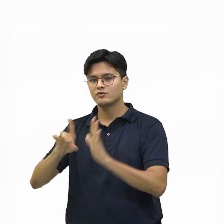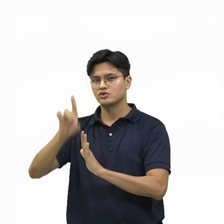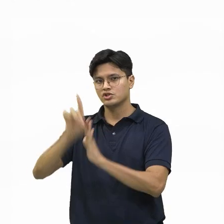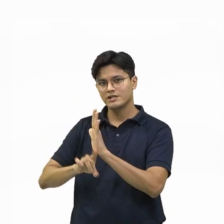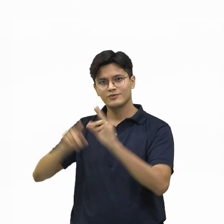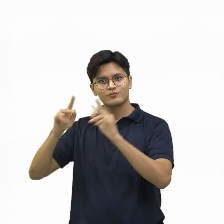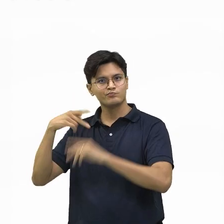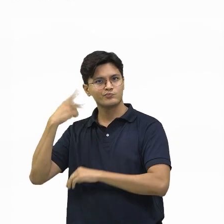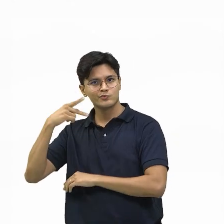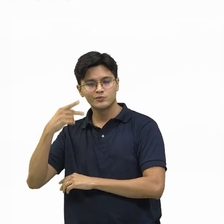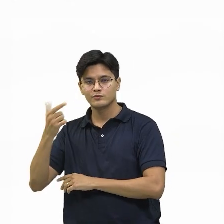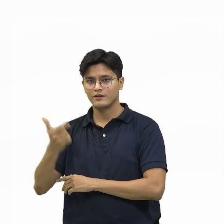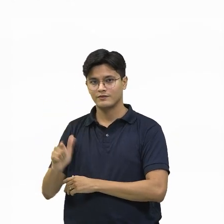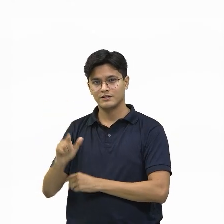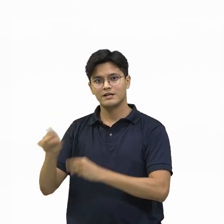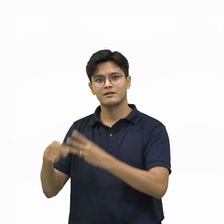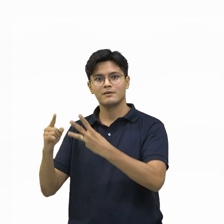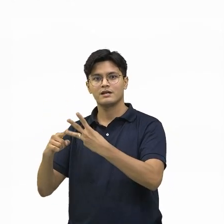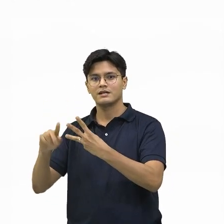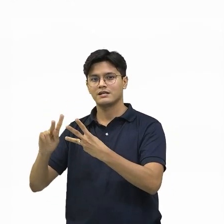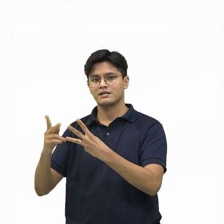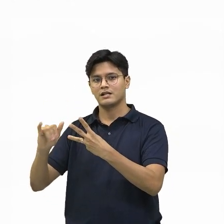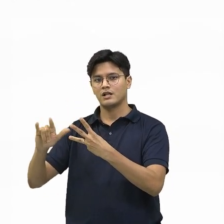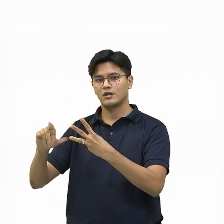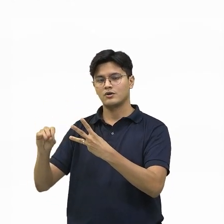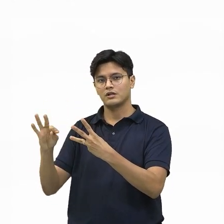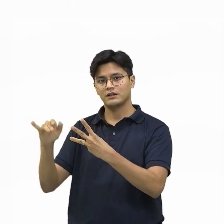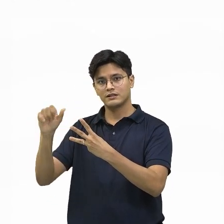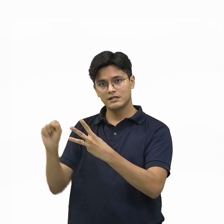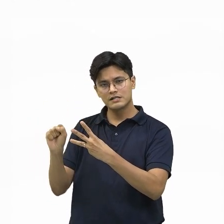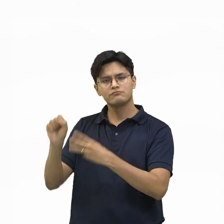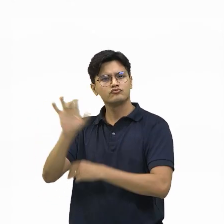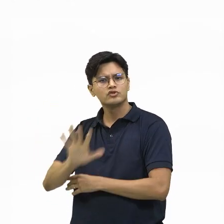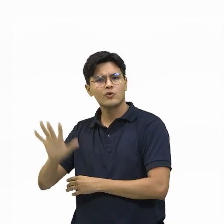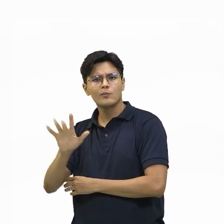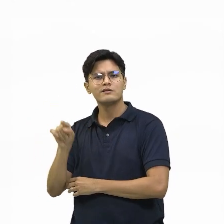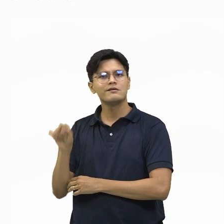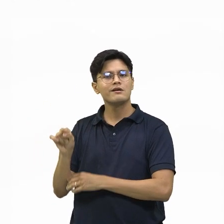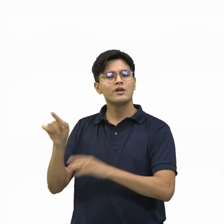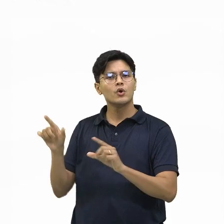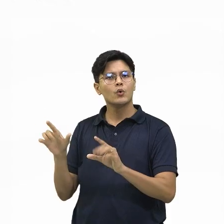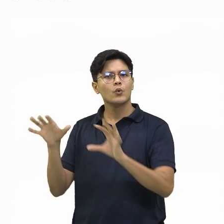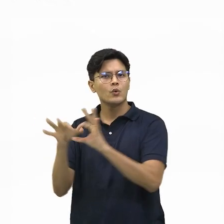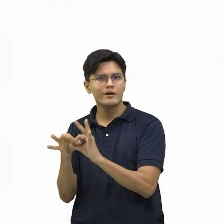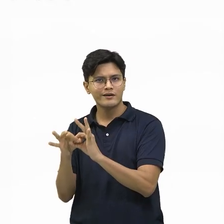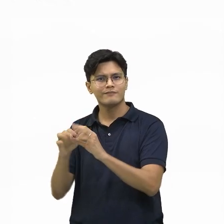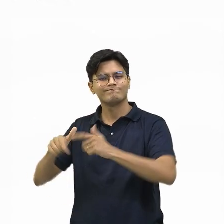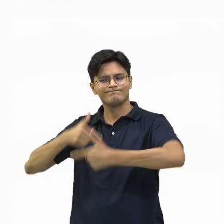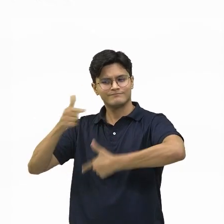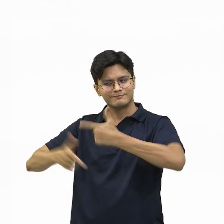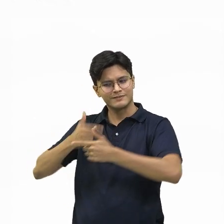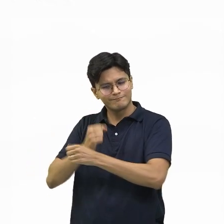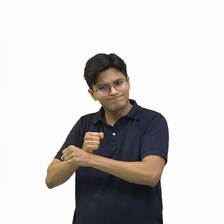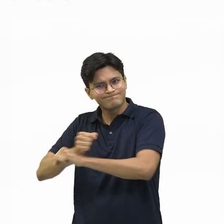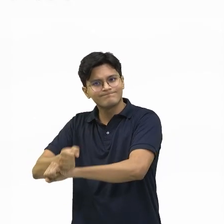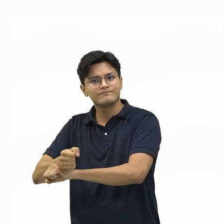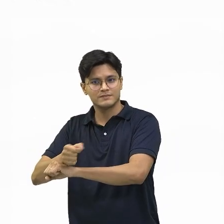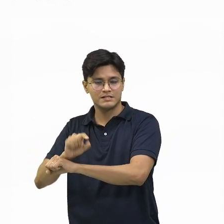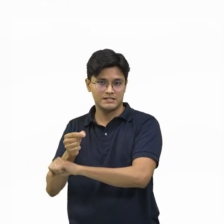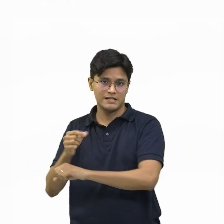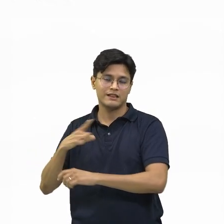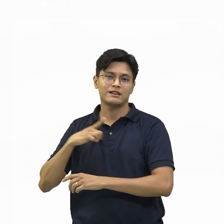ilotas, né, que de um modo geral estavam atrelados ao serviço forçado. O governo era